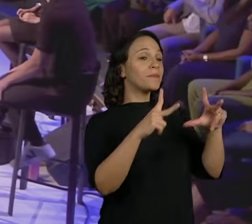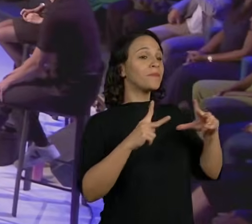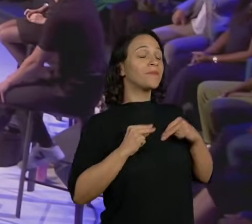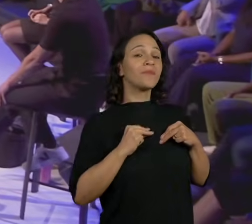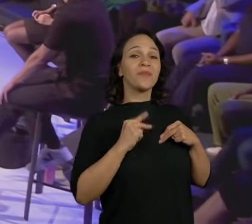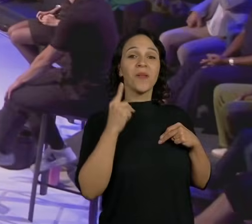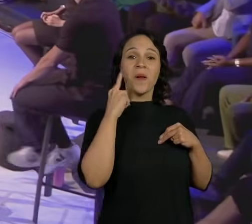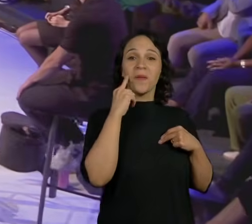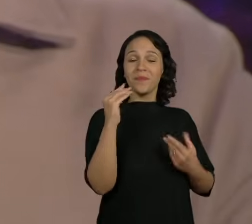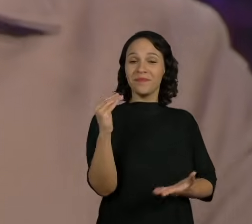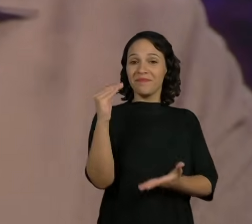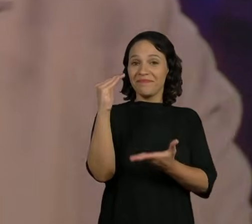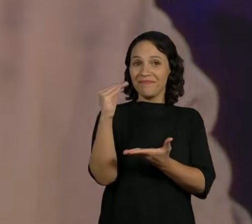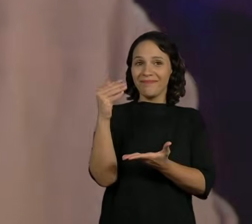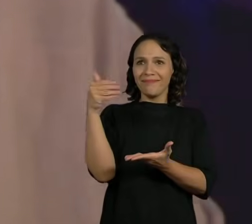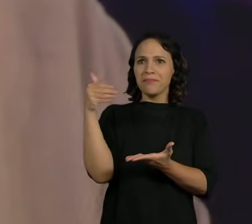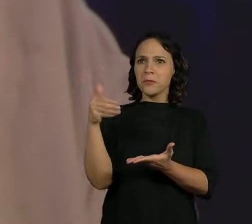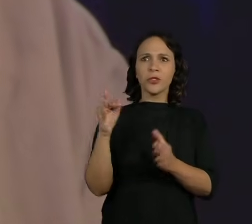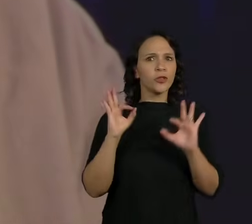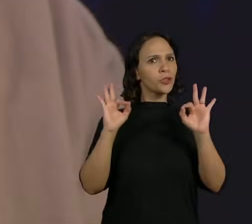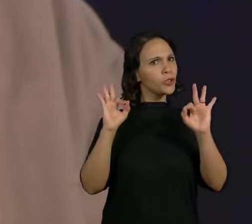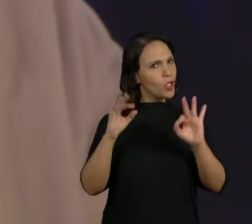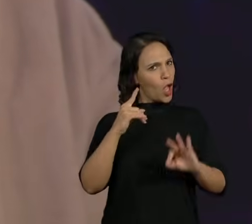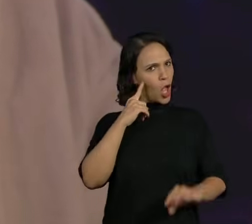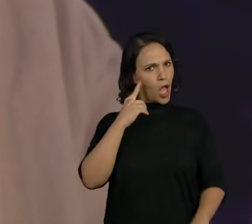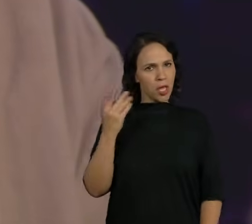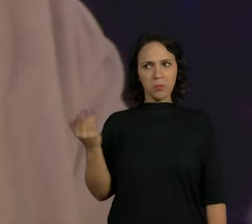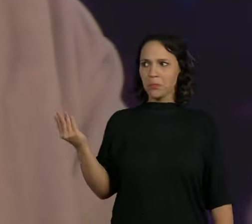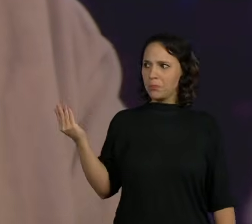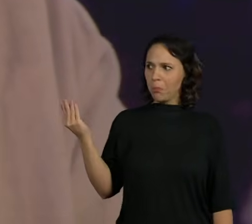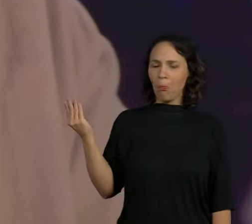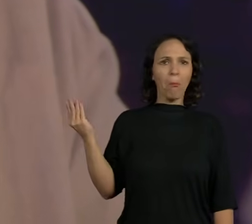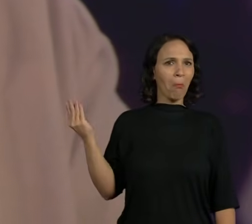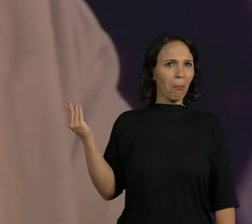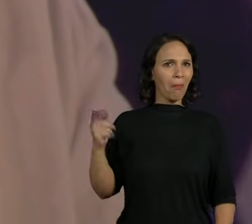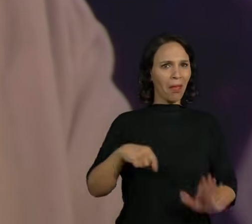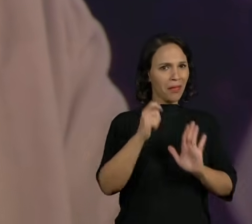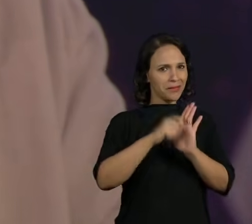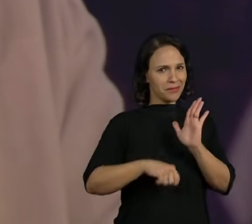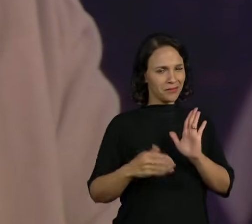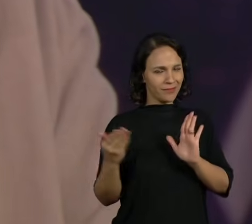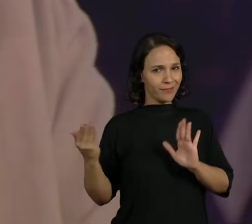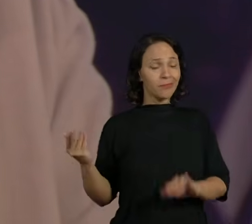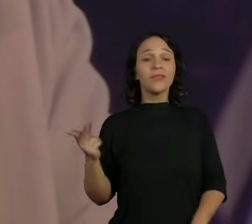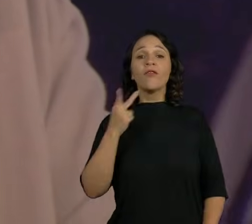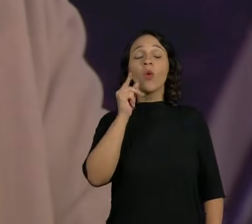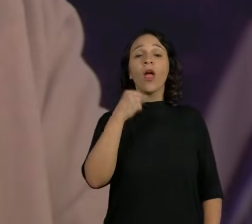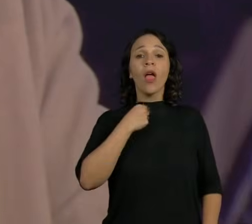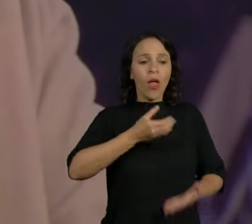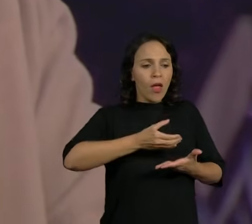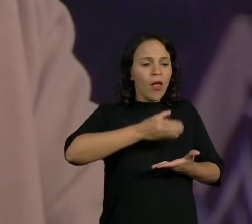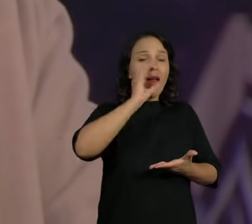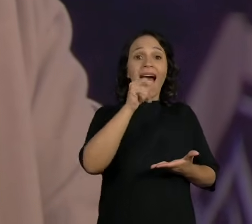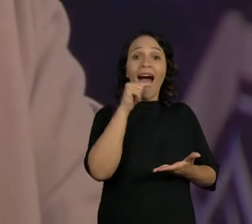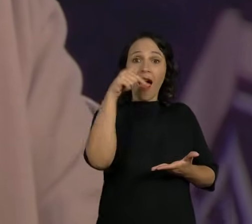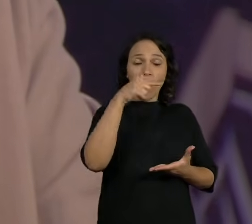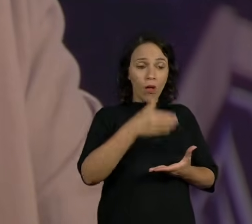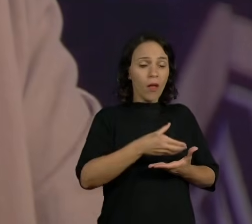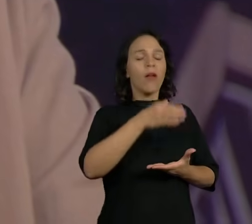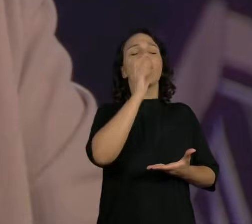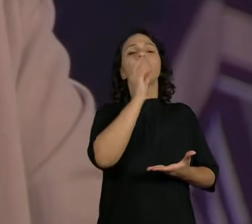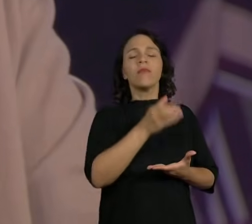essa garrafa sofisticada aqui do Pois é. Falcão, assinado pelo Falcão. E ele disse que se eu tomar água